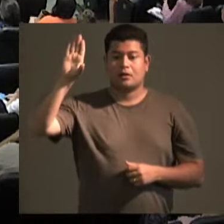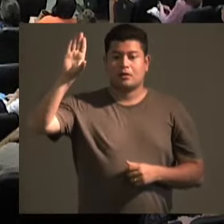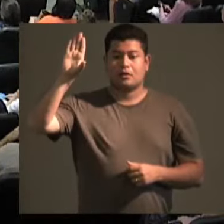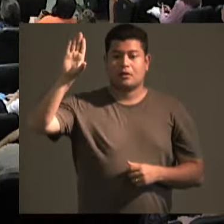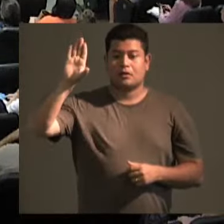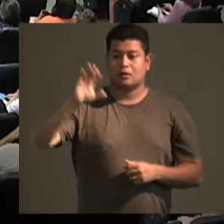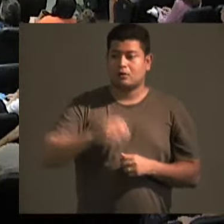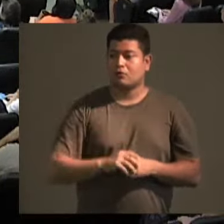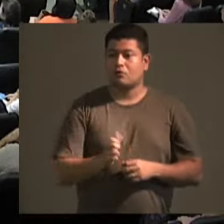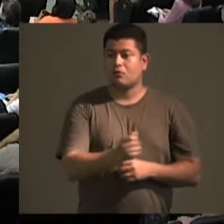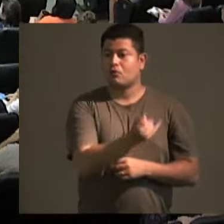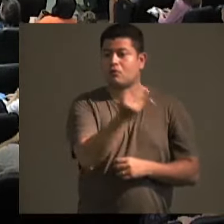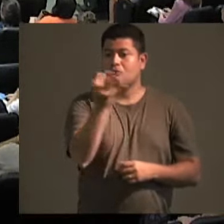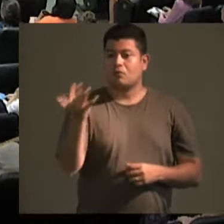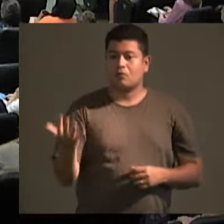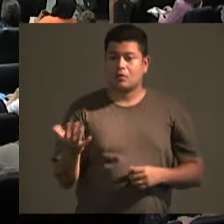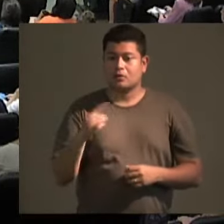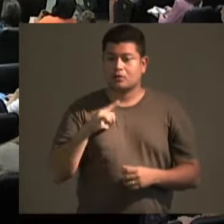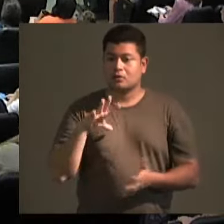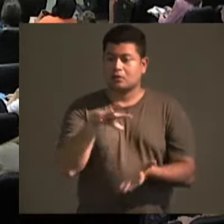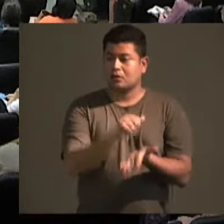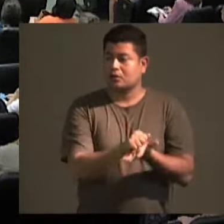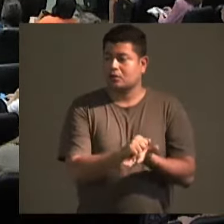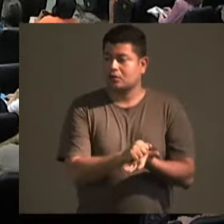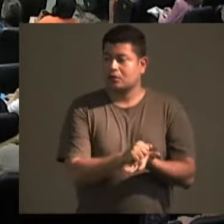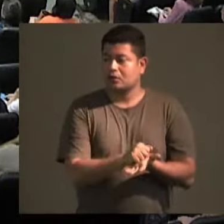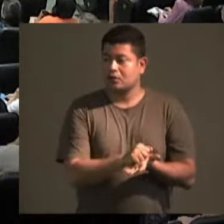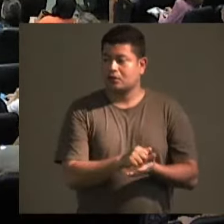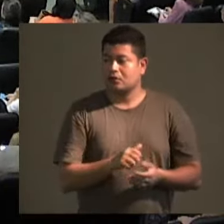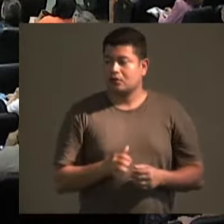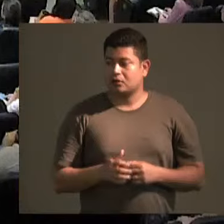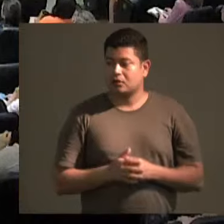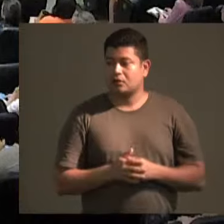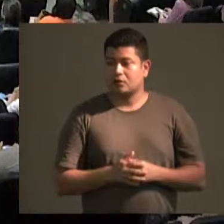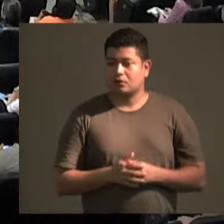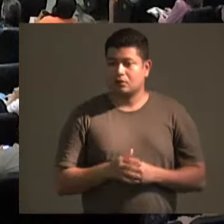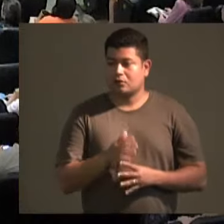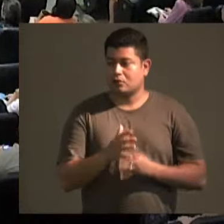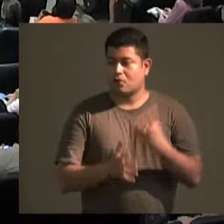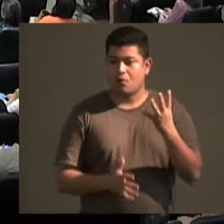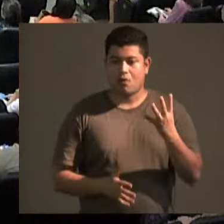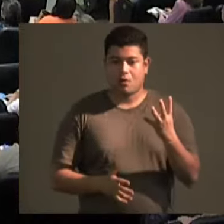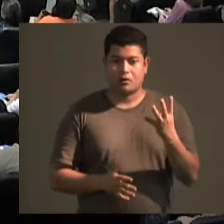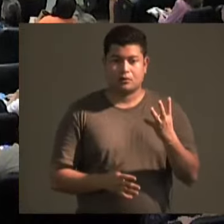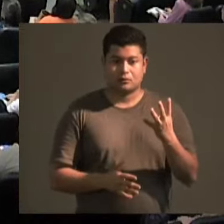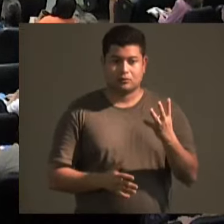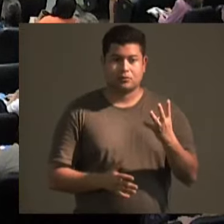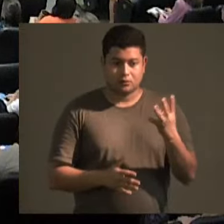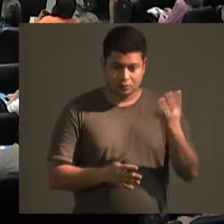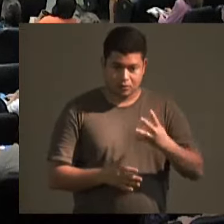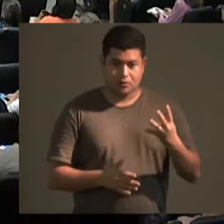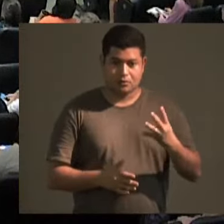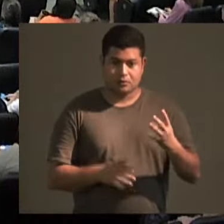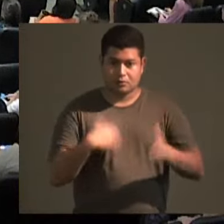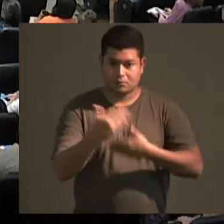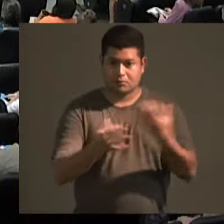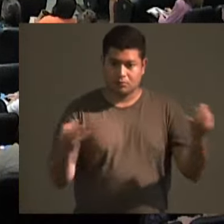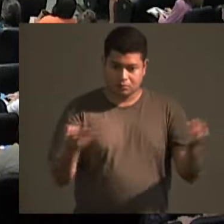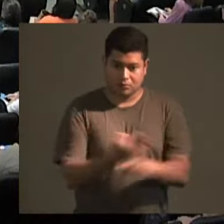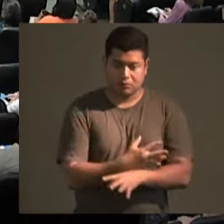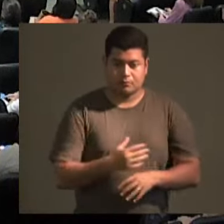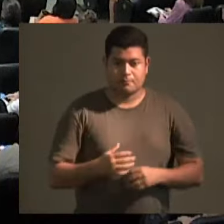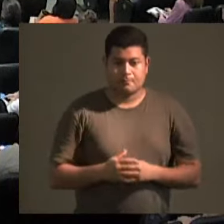perguntar ao Davi, quantas pessoas mais tem inscrito, Davi? A gente tem 4. 4, então a gente encerra nessas 4, né? Então vamos